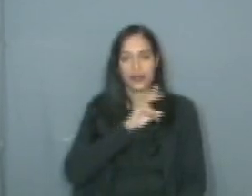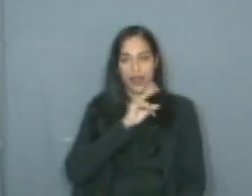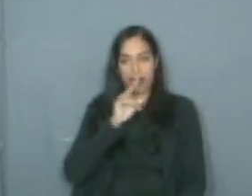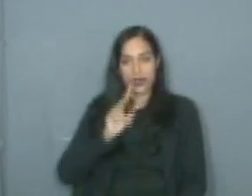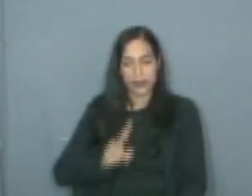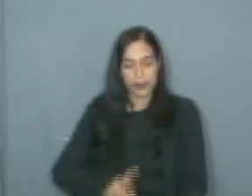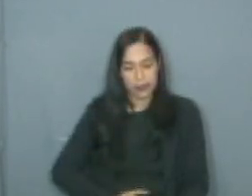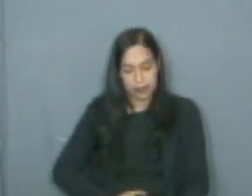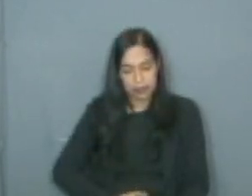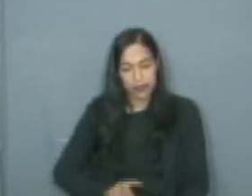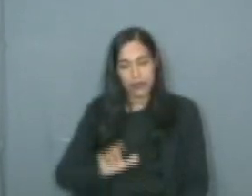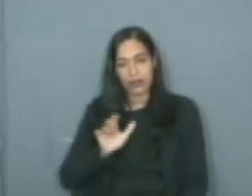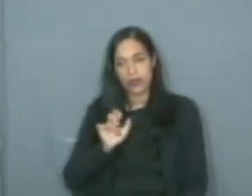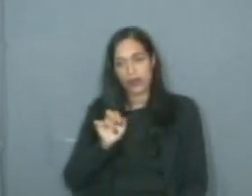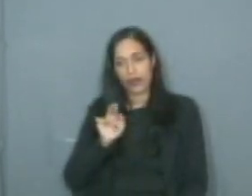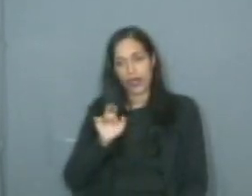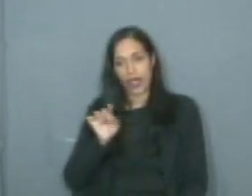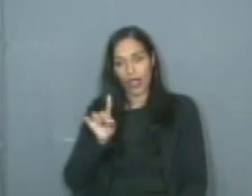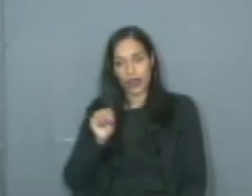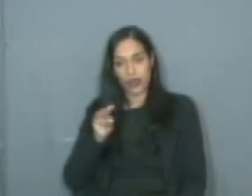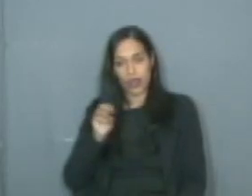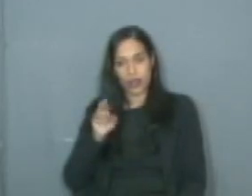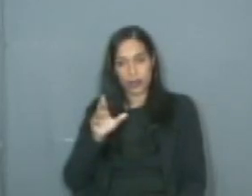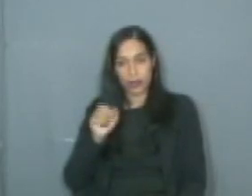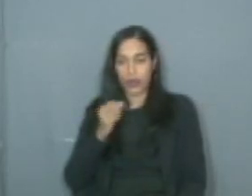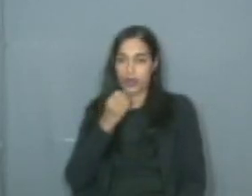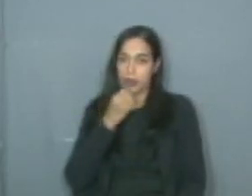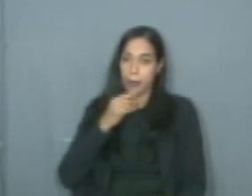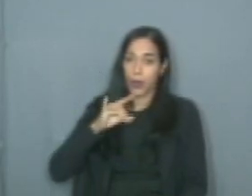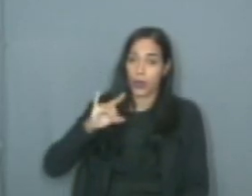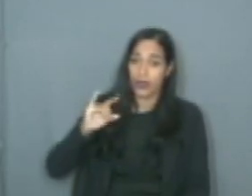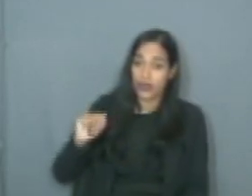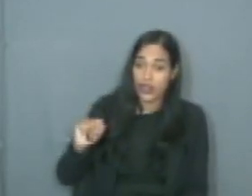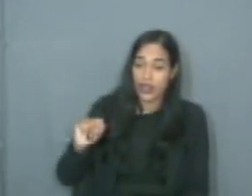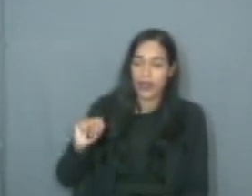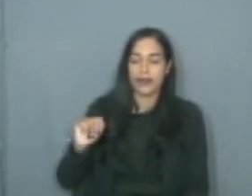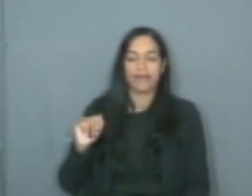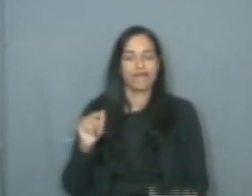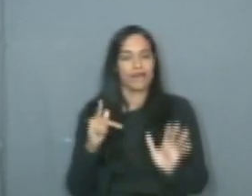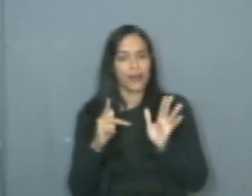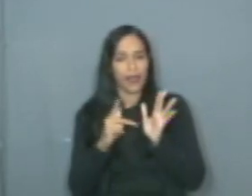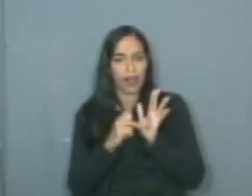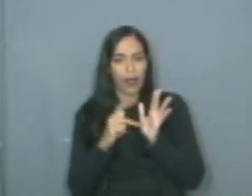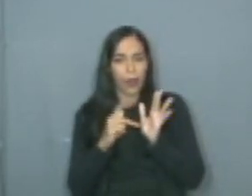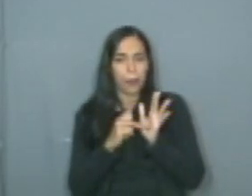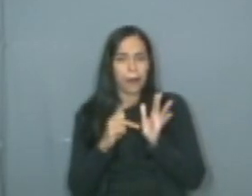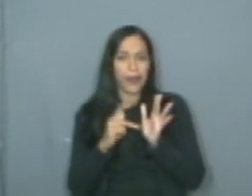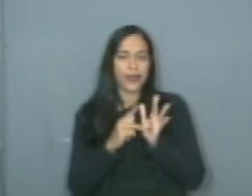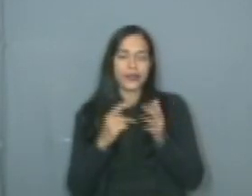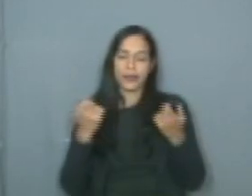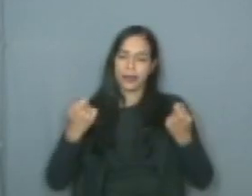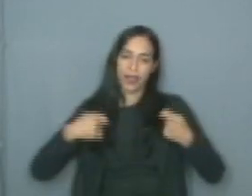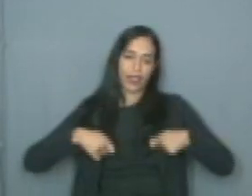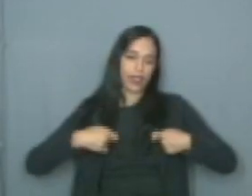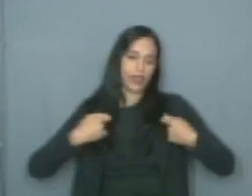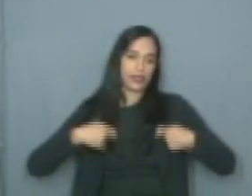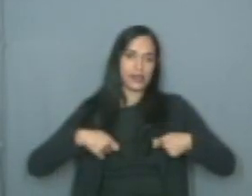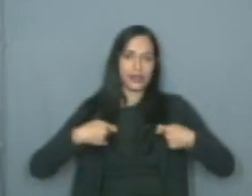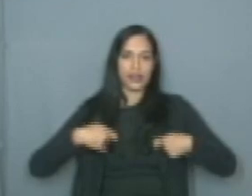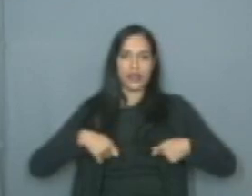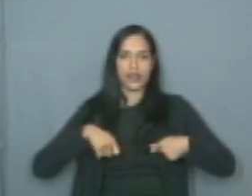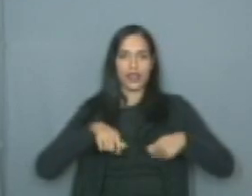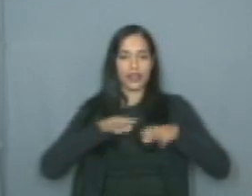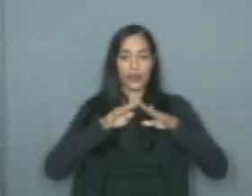Vereador Eduardo Moura, bom dia a todos. Realmente é uma questão de necessidade que o